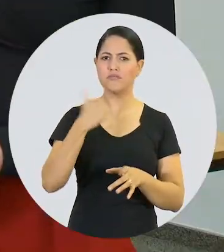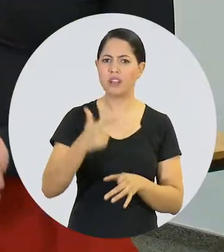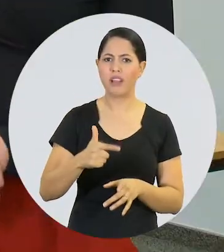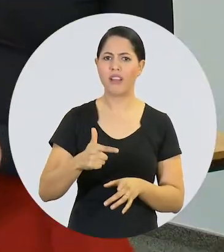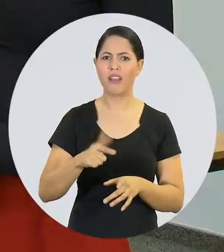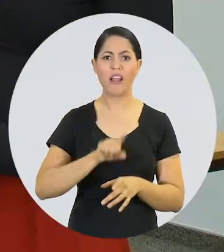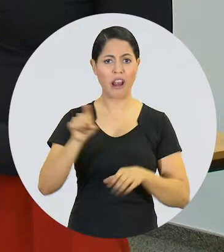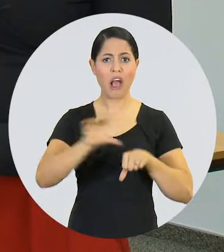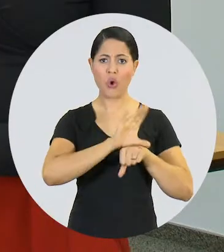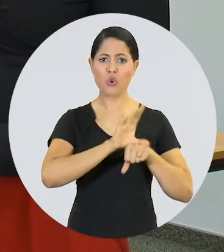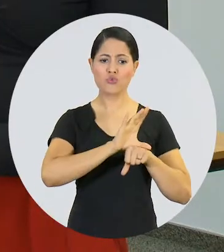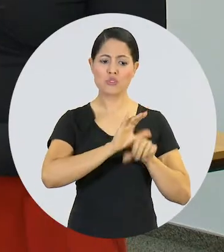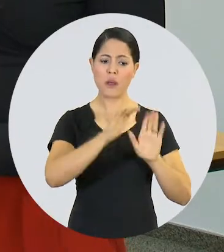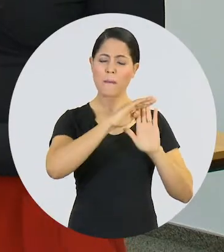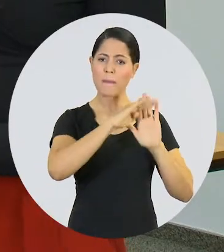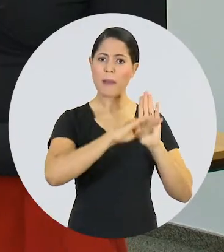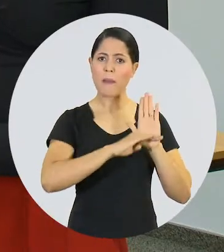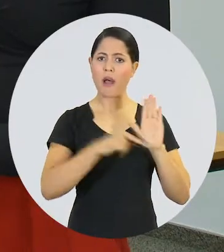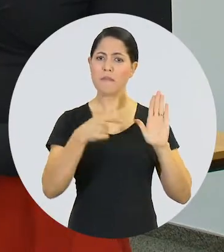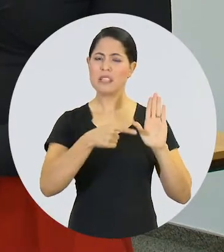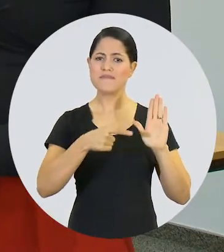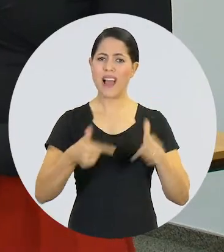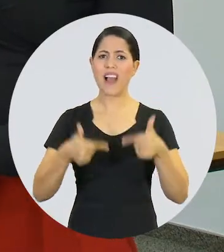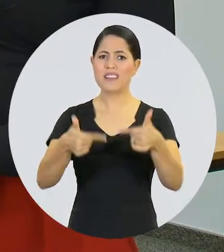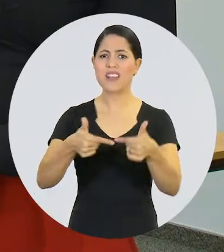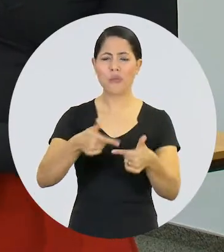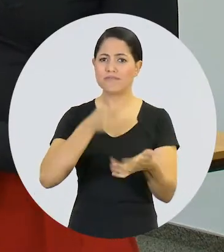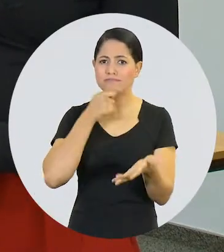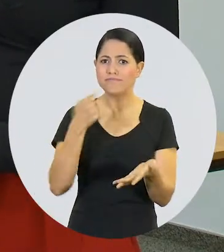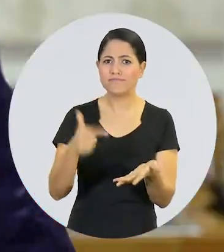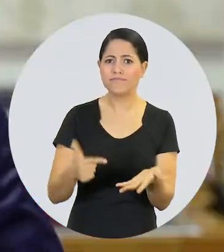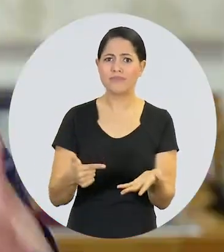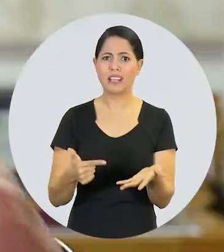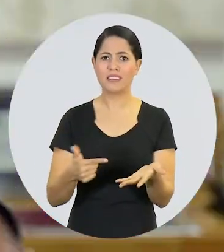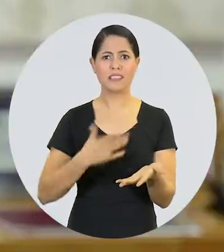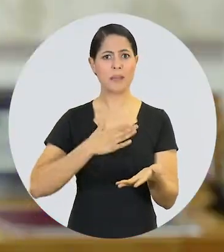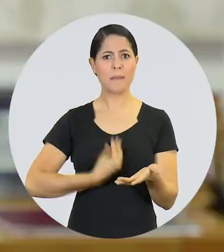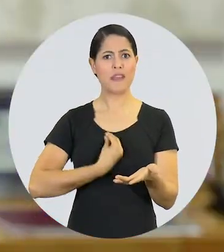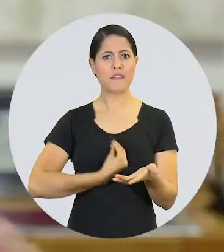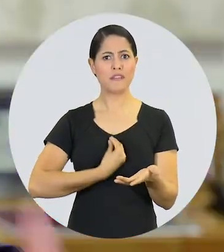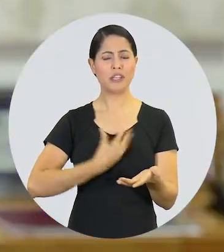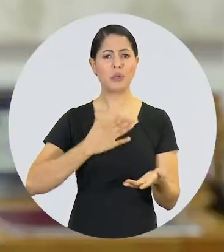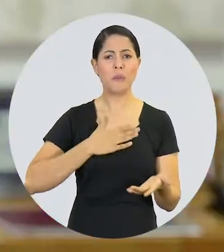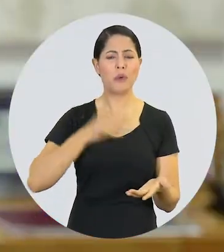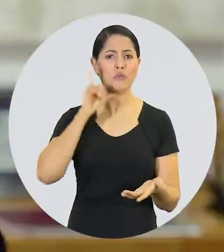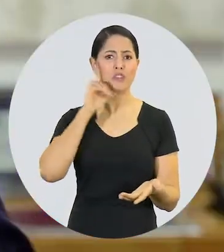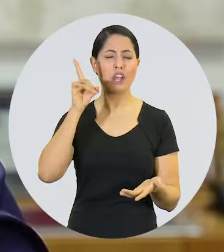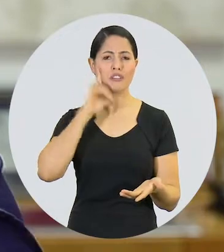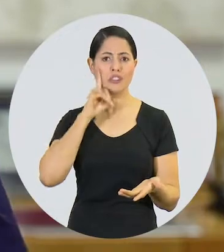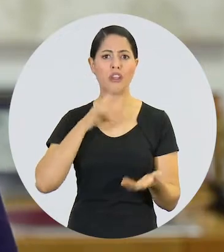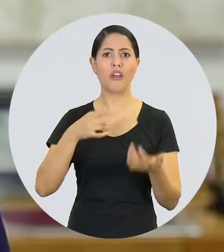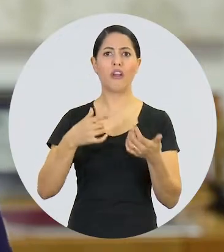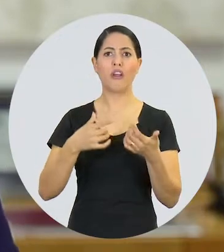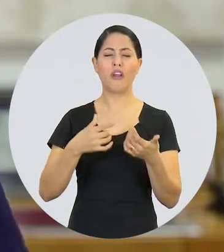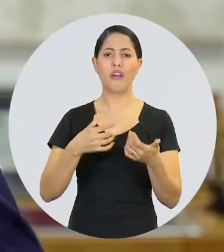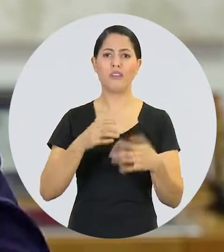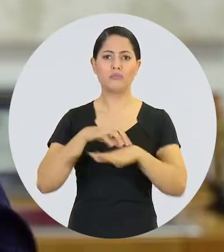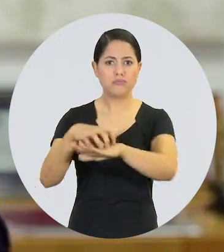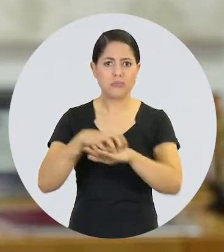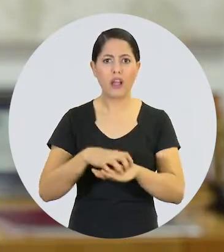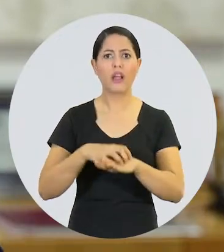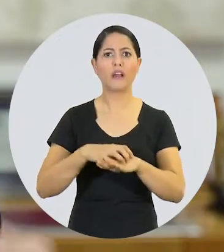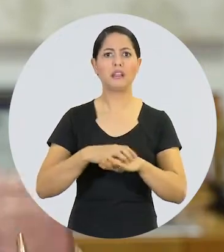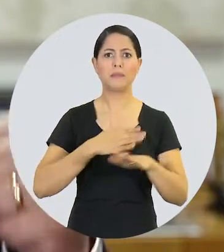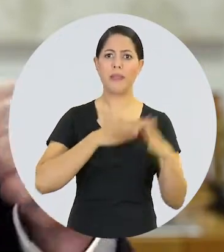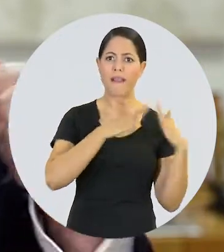né? Aquilo que está lá na Constituição ainda não fez o efeito que deveria fazer na minha vida, no meu cotidiano, no transporte para